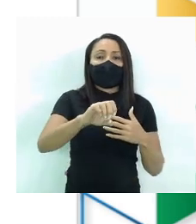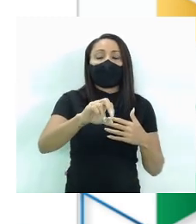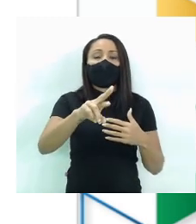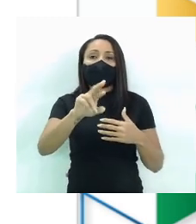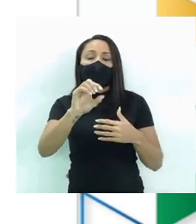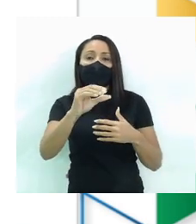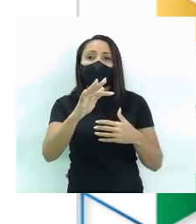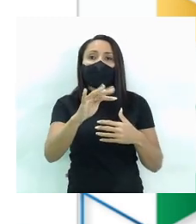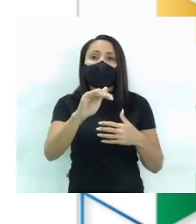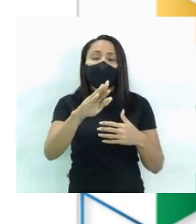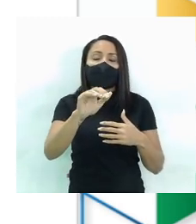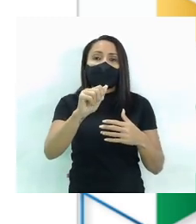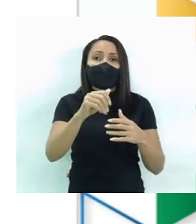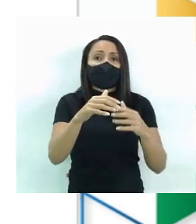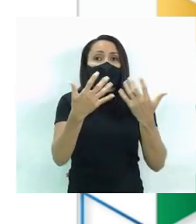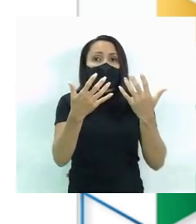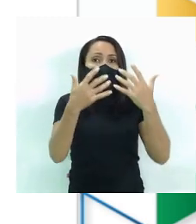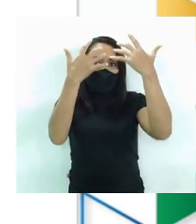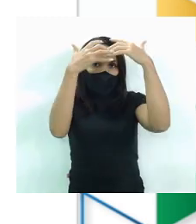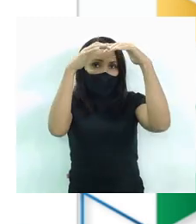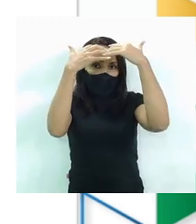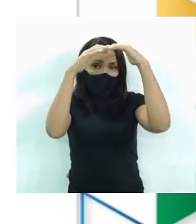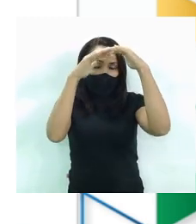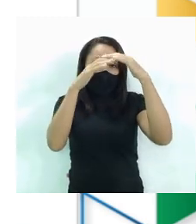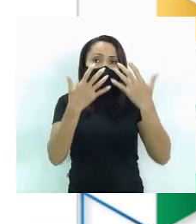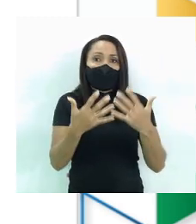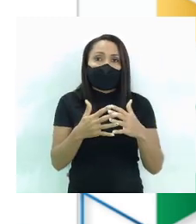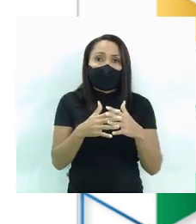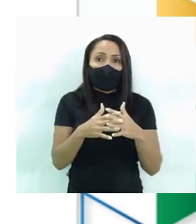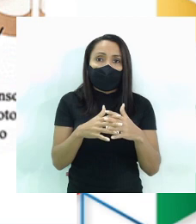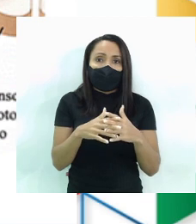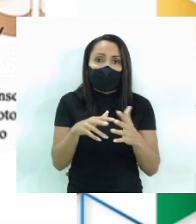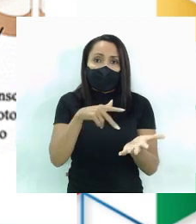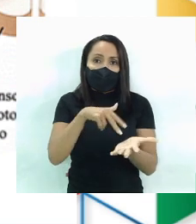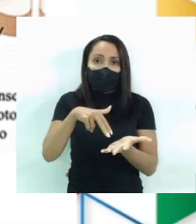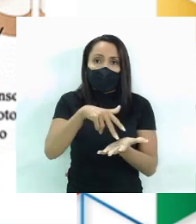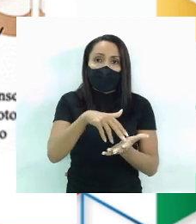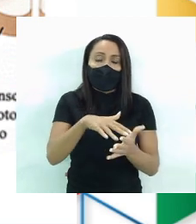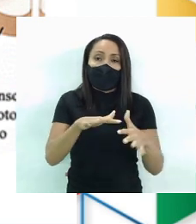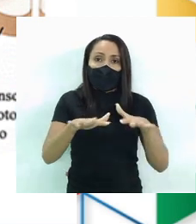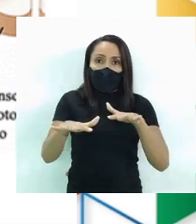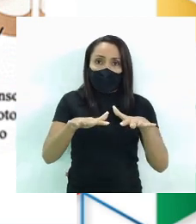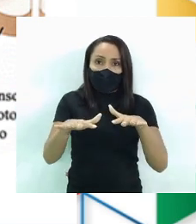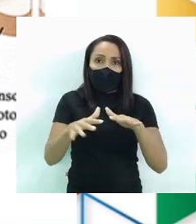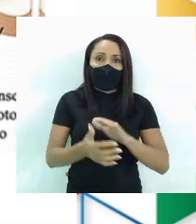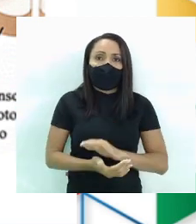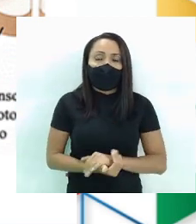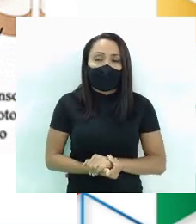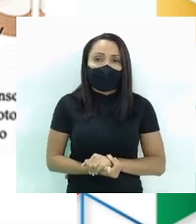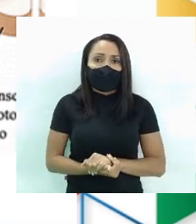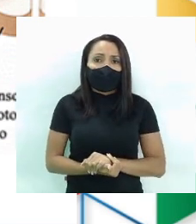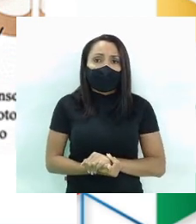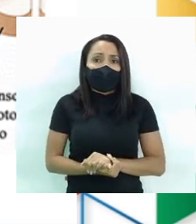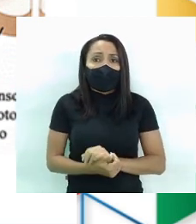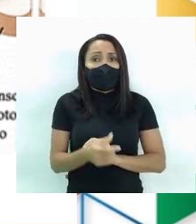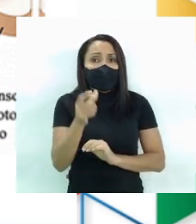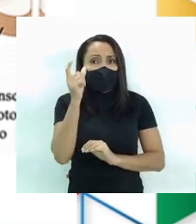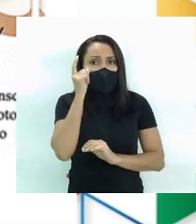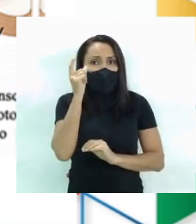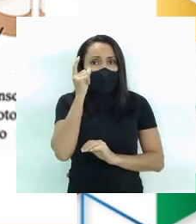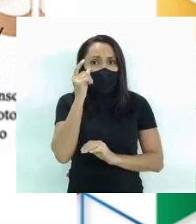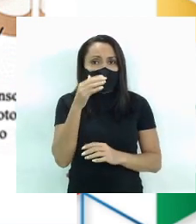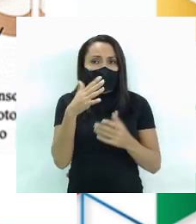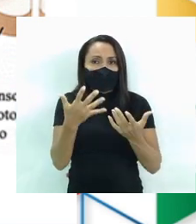fibras nervosas sensitivas e motoras, tá certo? Vamos lá. Uma situação interessante é o ato